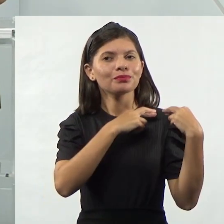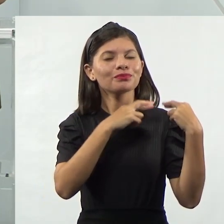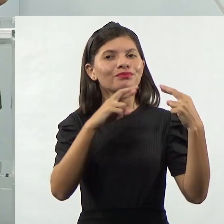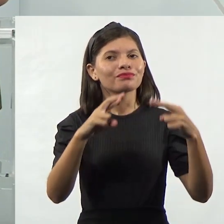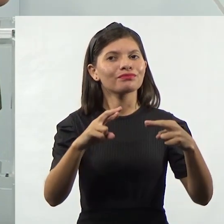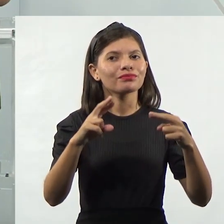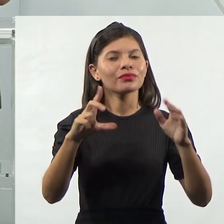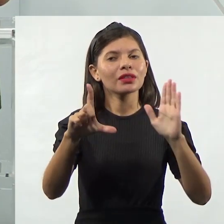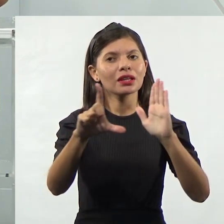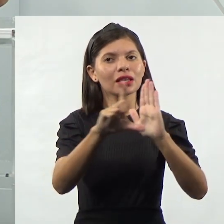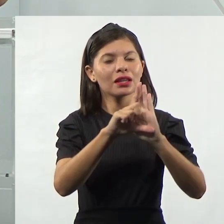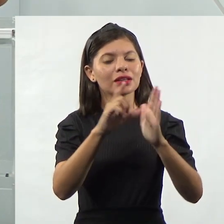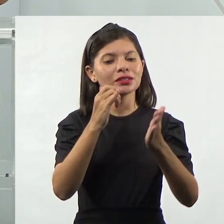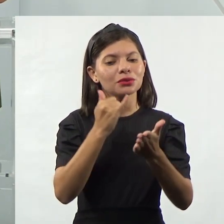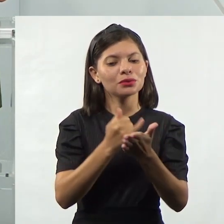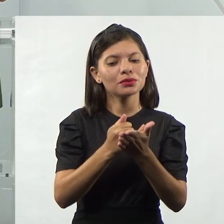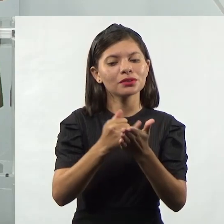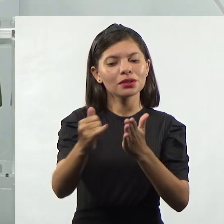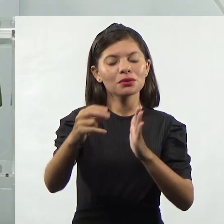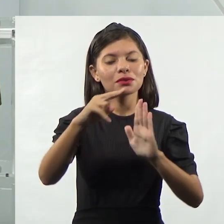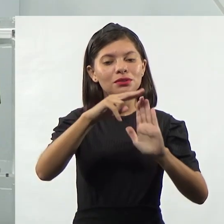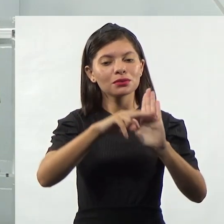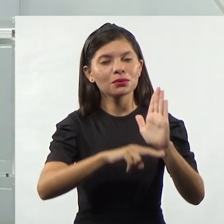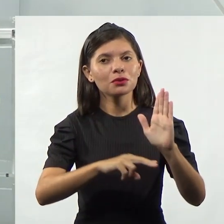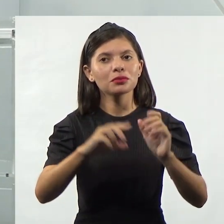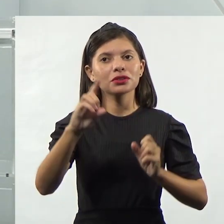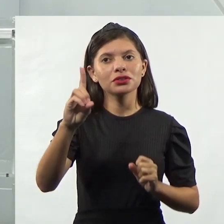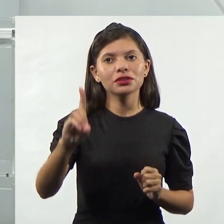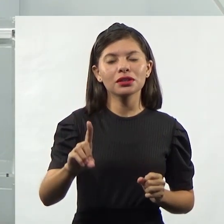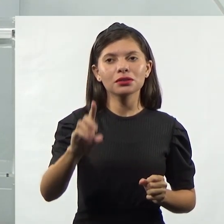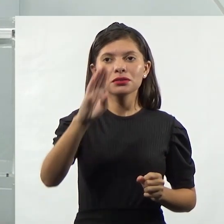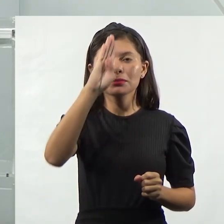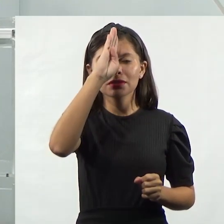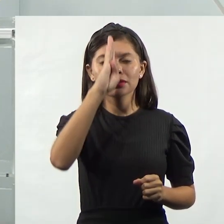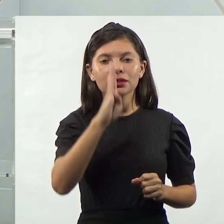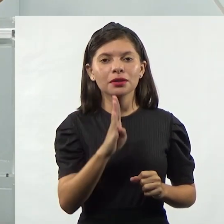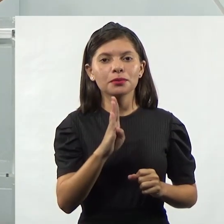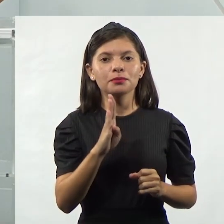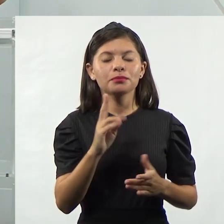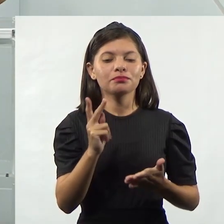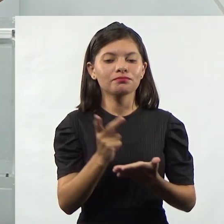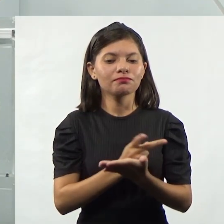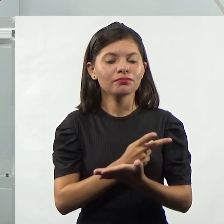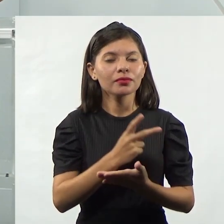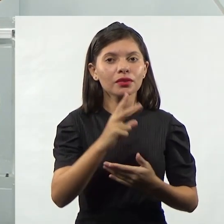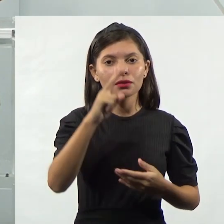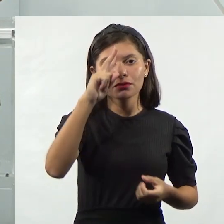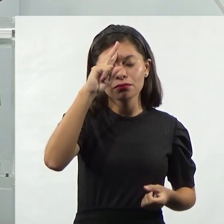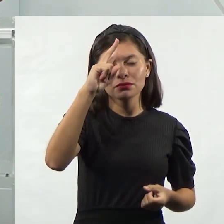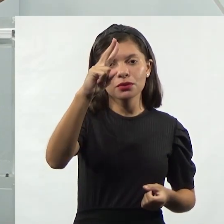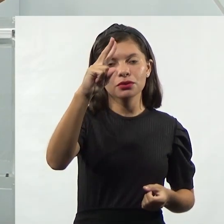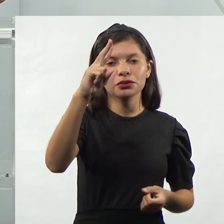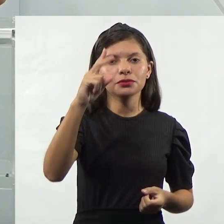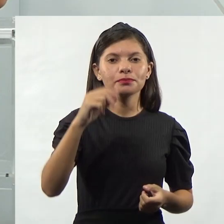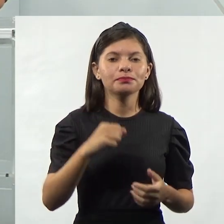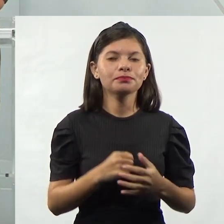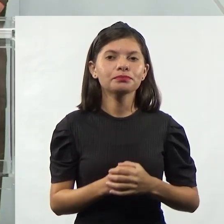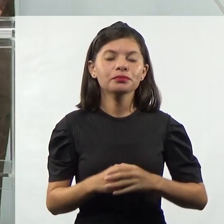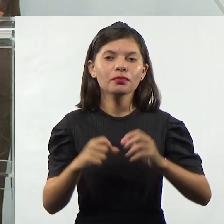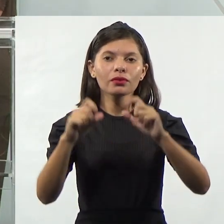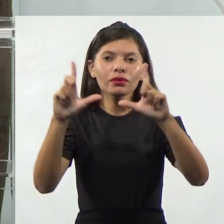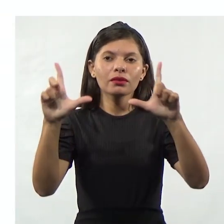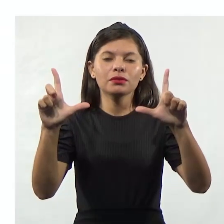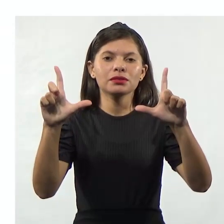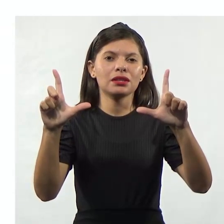segundo a LINDB, que é a Lei de Introdução às Normas de Direito Brasileiro, a responsabilização de quem cometer esse erro grosseiro. Então, voltando